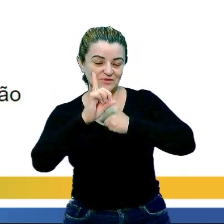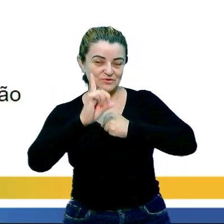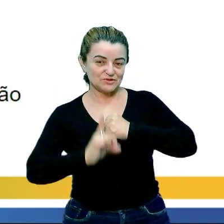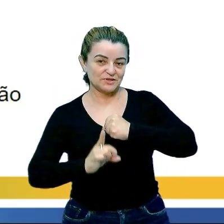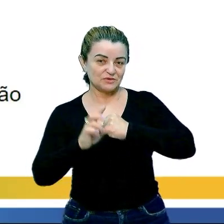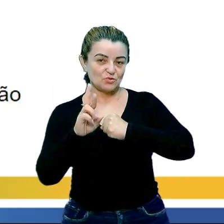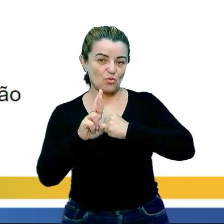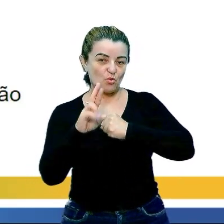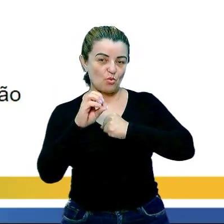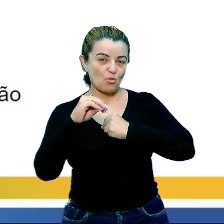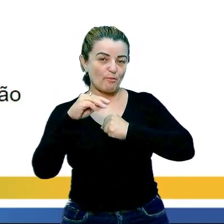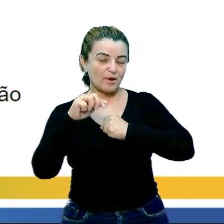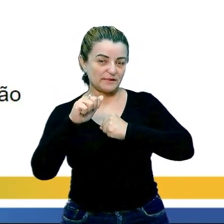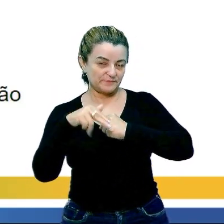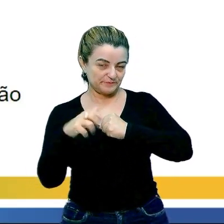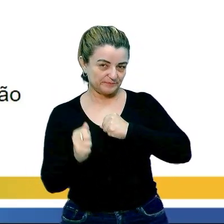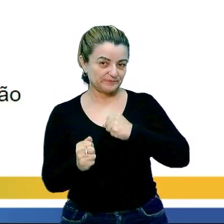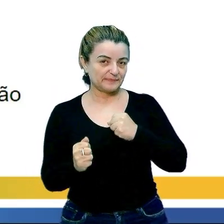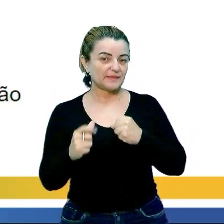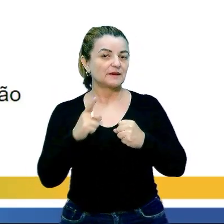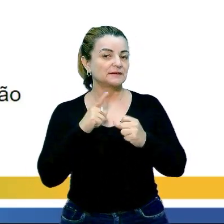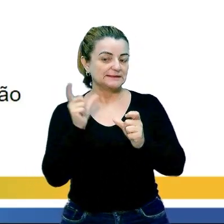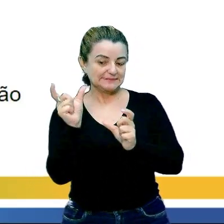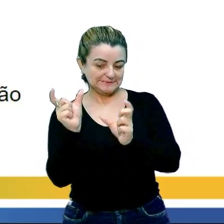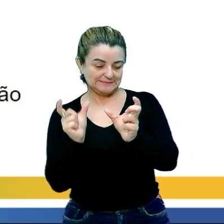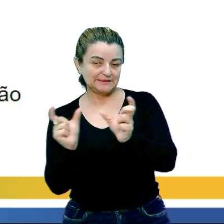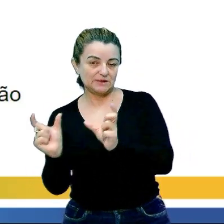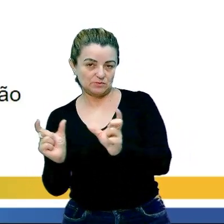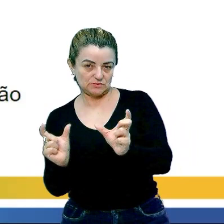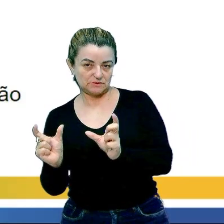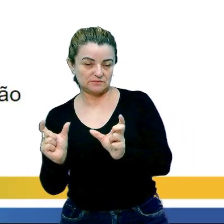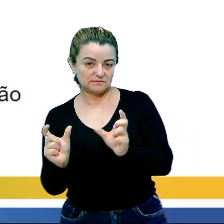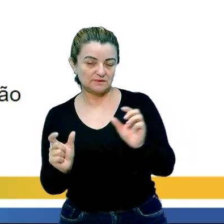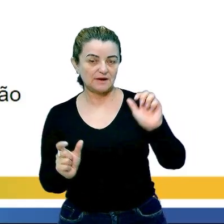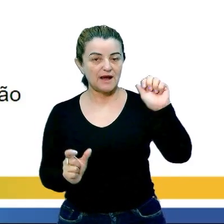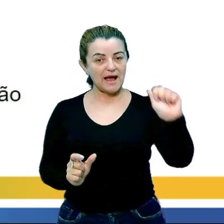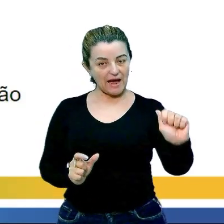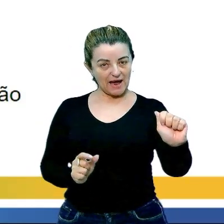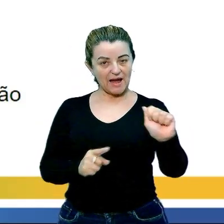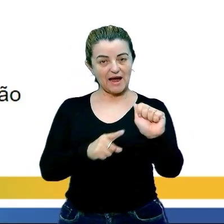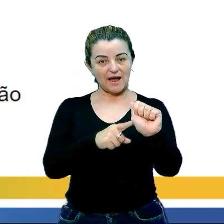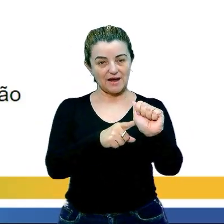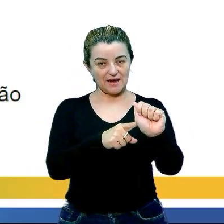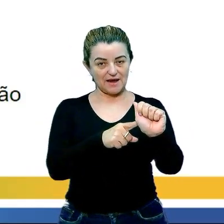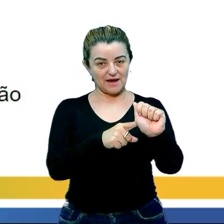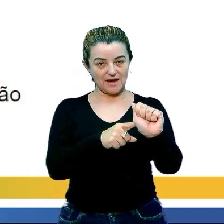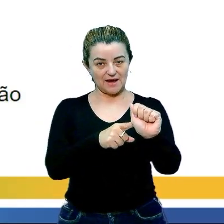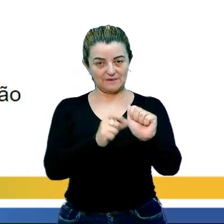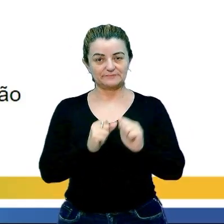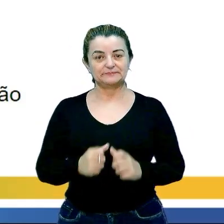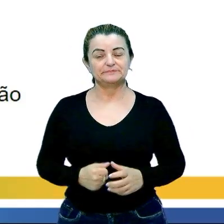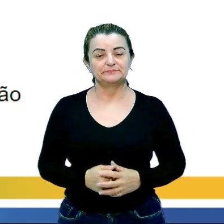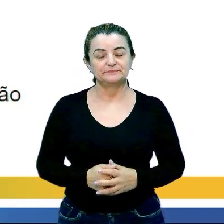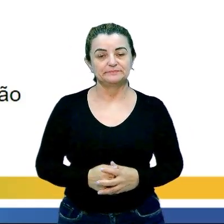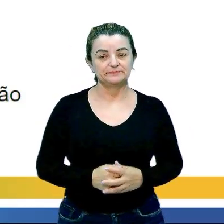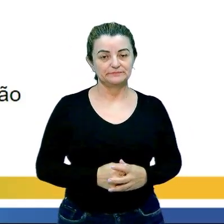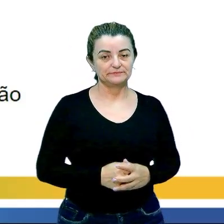romano, né? Inclusive alguns termos. Então, a alternativa certa é a letra